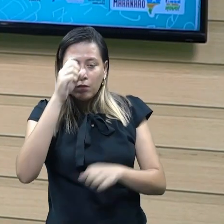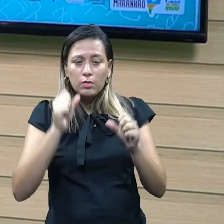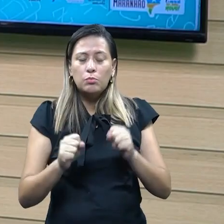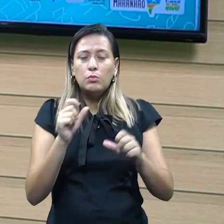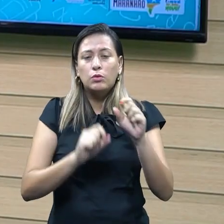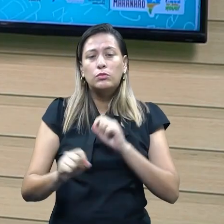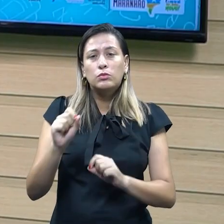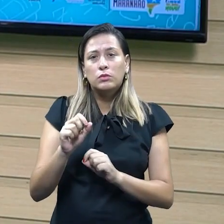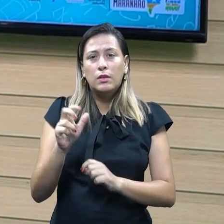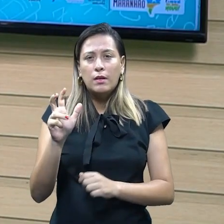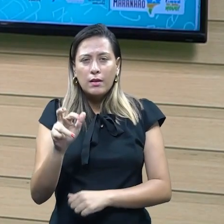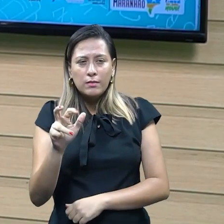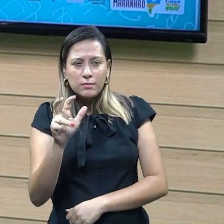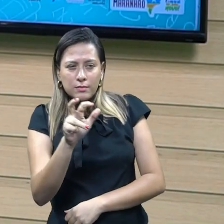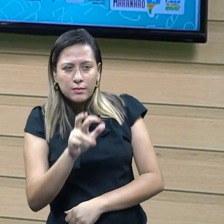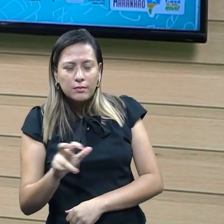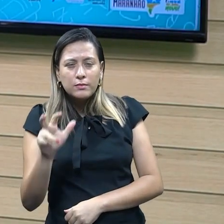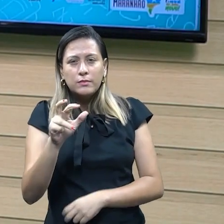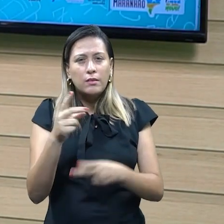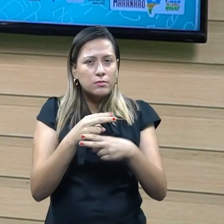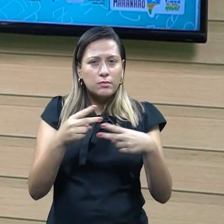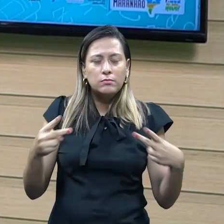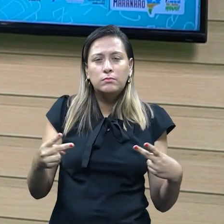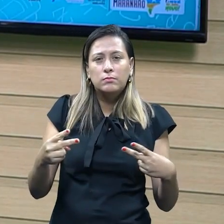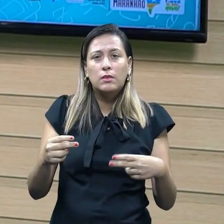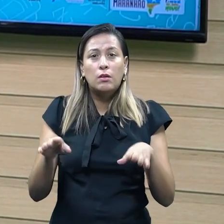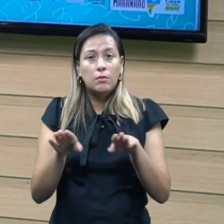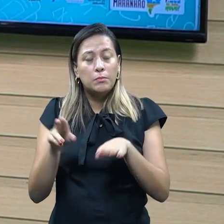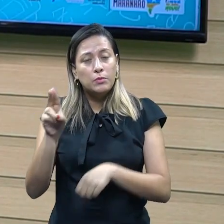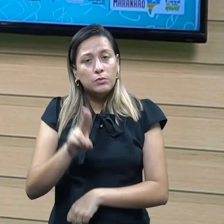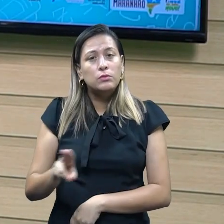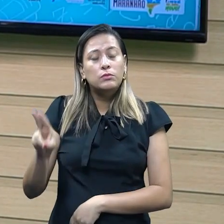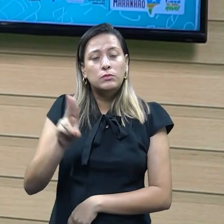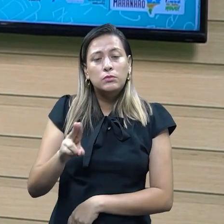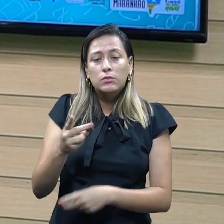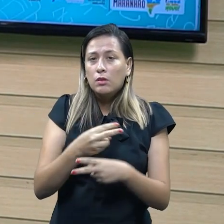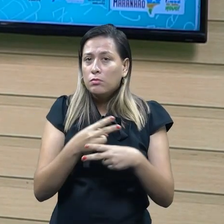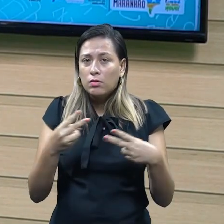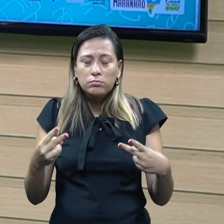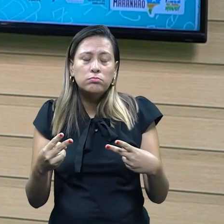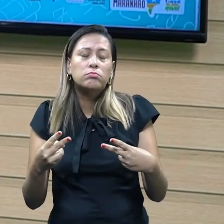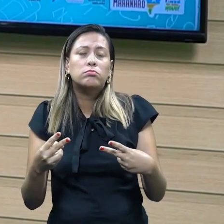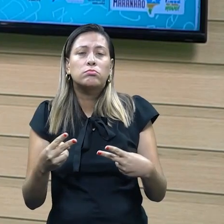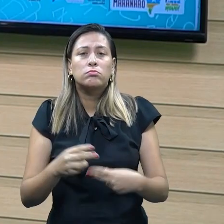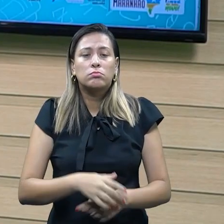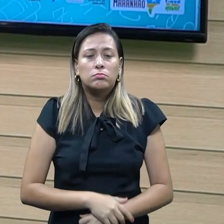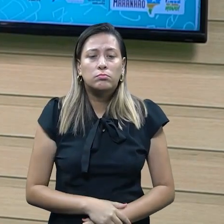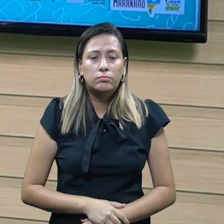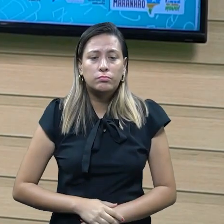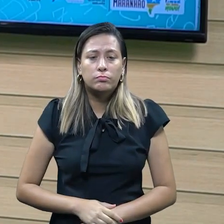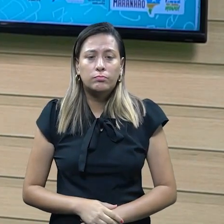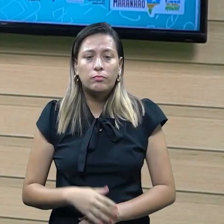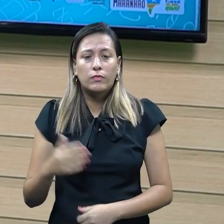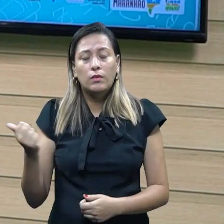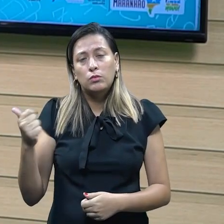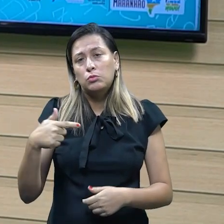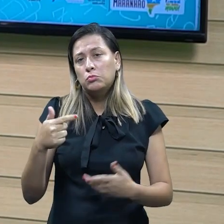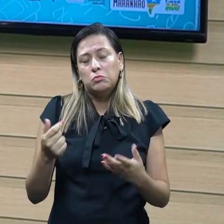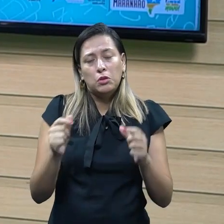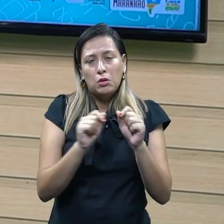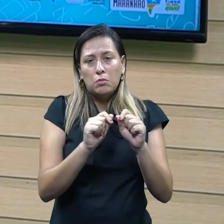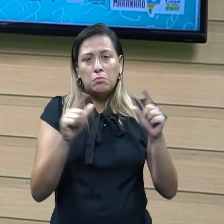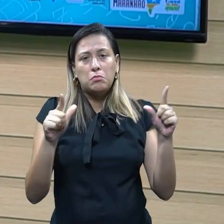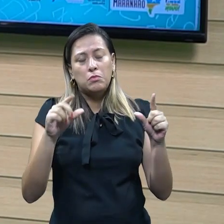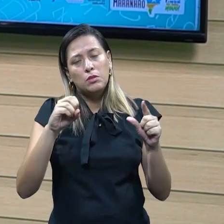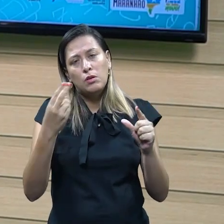acessado de diferentes formas e utilizado também de forma bem diferente do que simplesmente ampliar